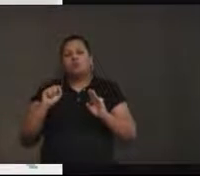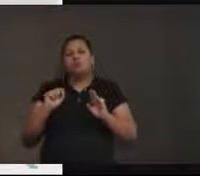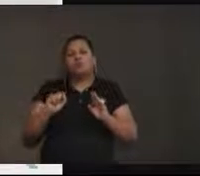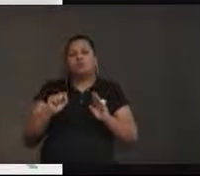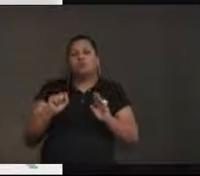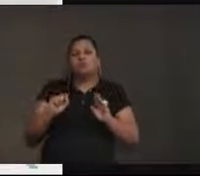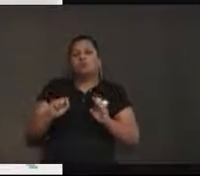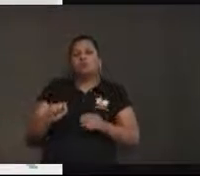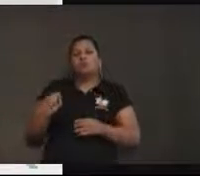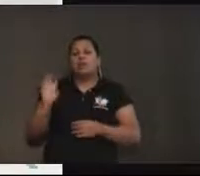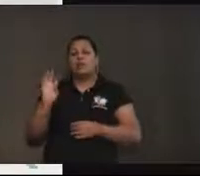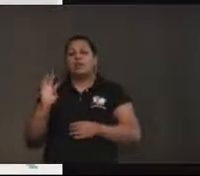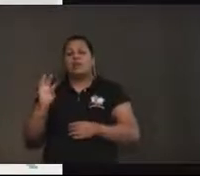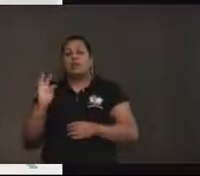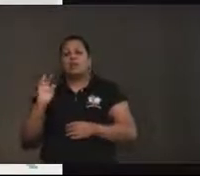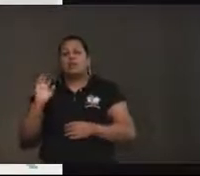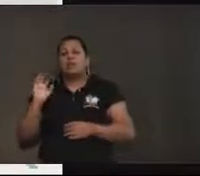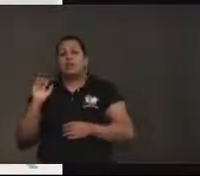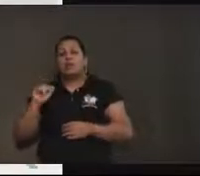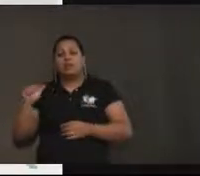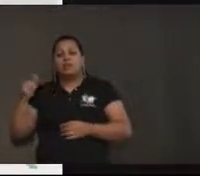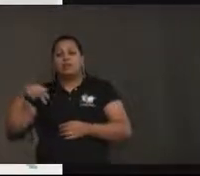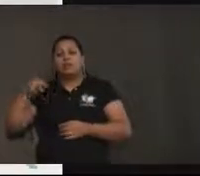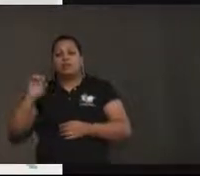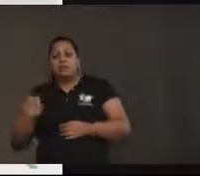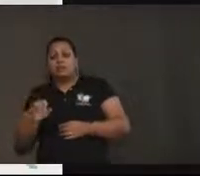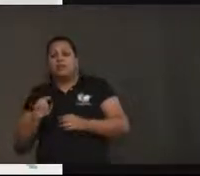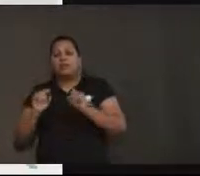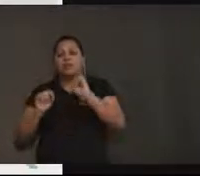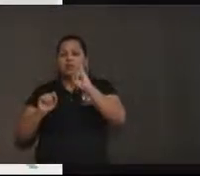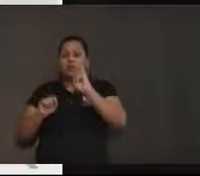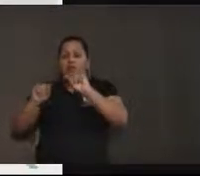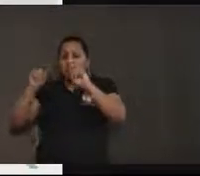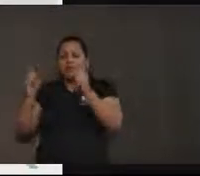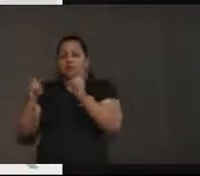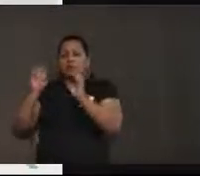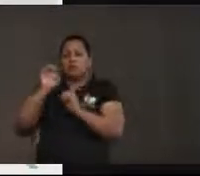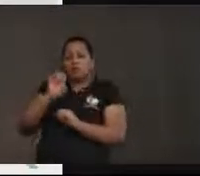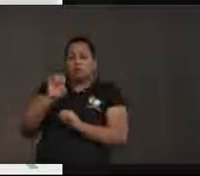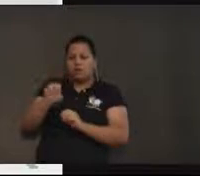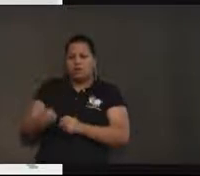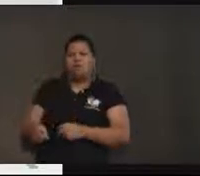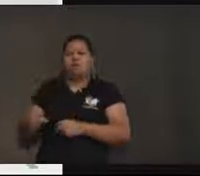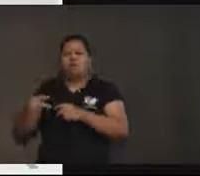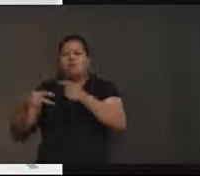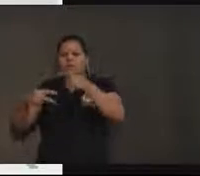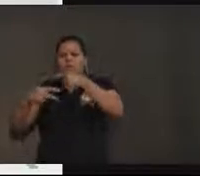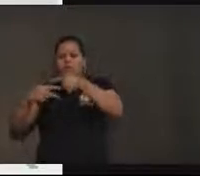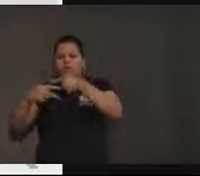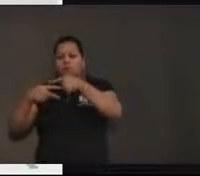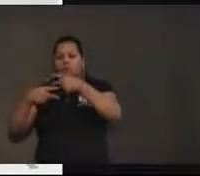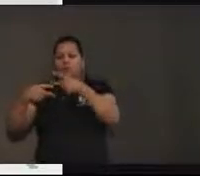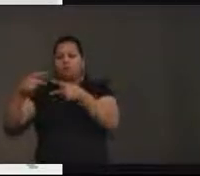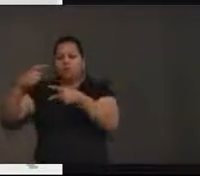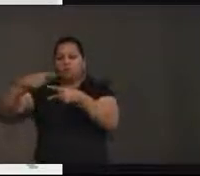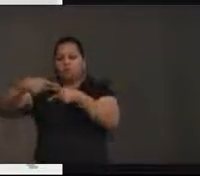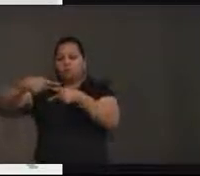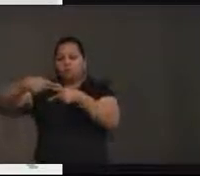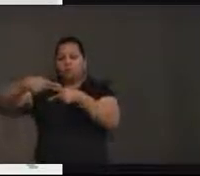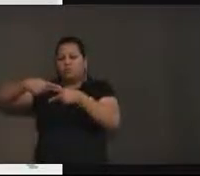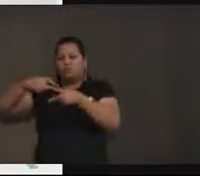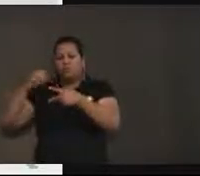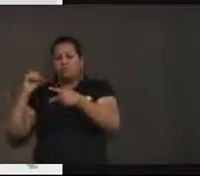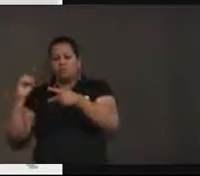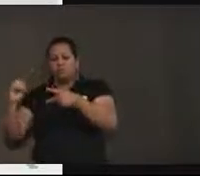é é menor qual que zero Então existe uma sucessão né vai descer dada por esses apps um para cada Epson que você der